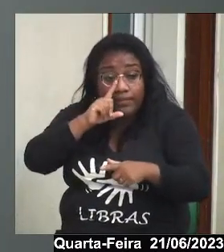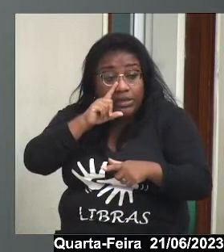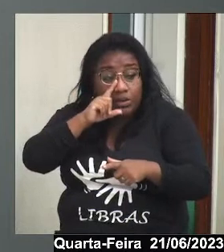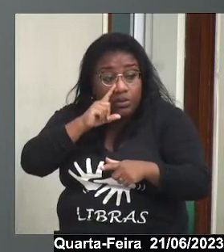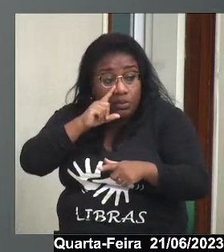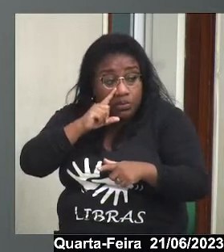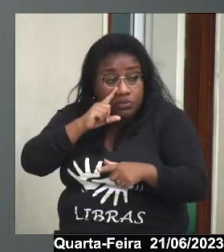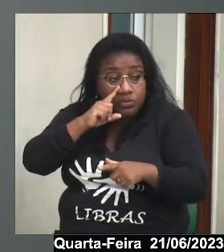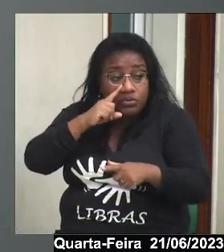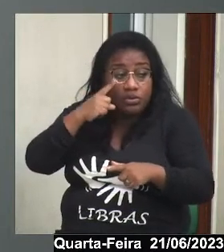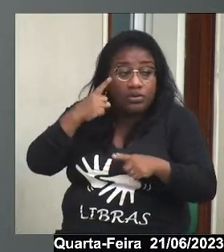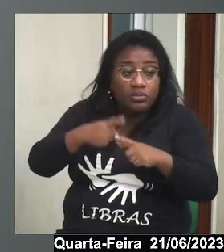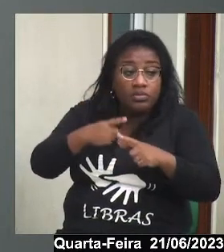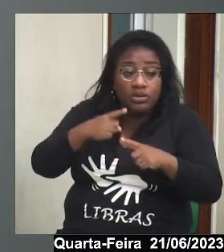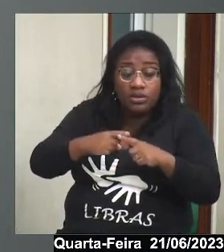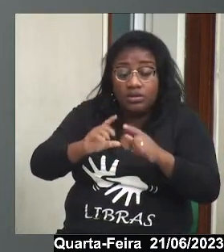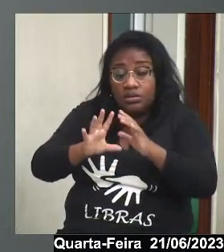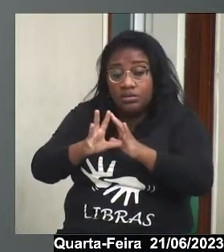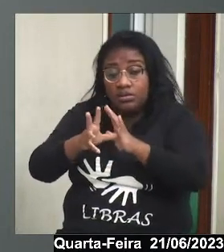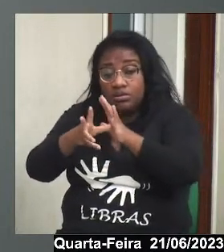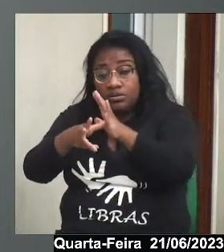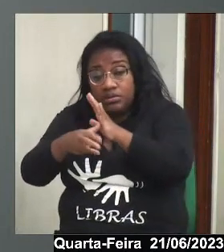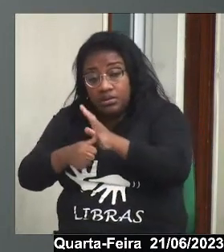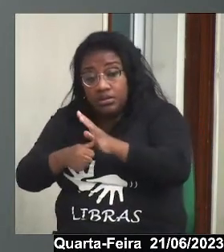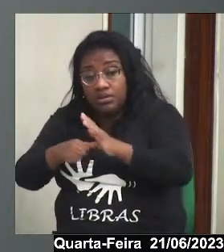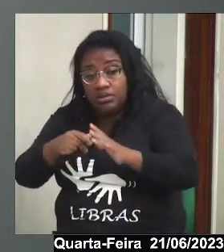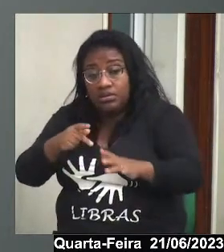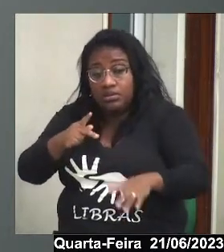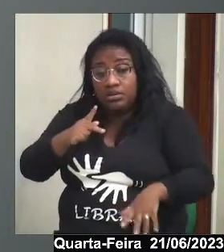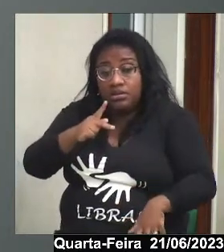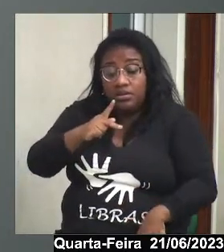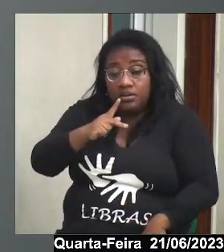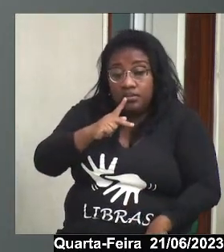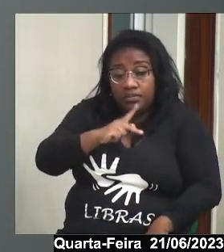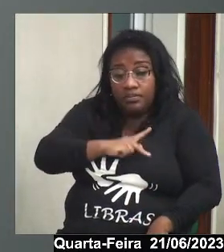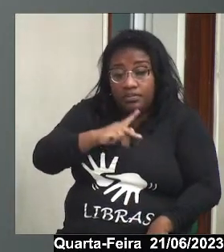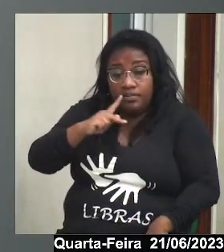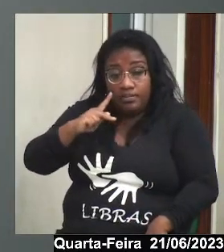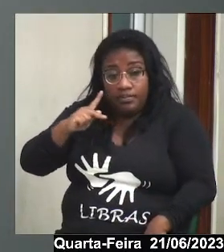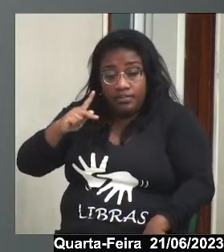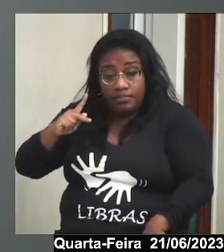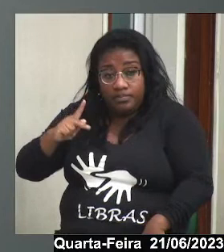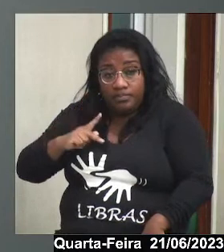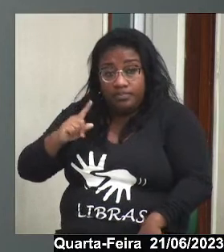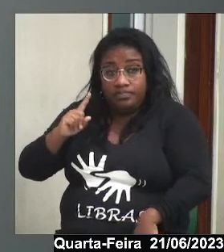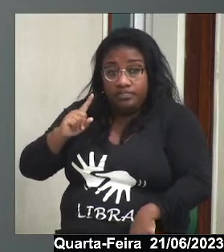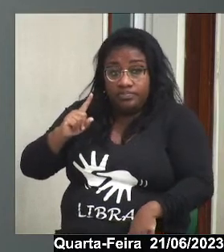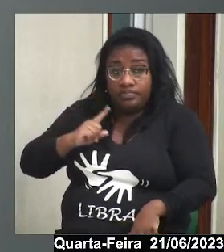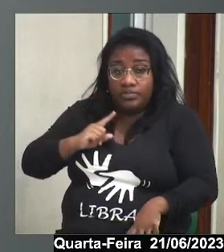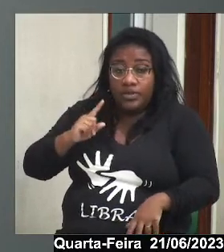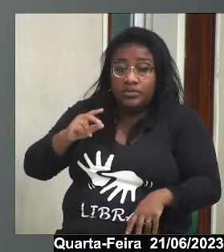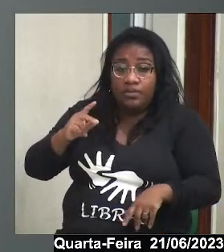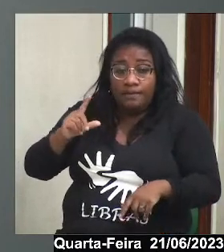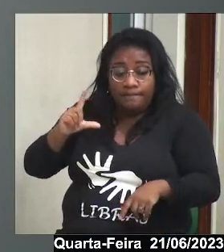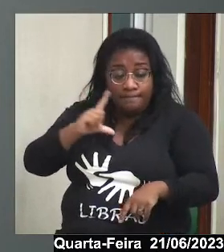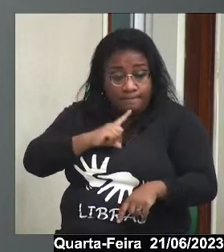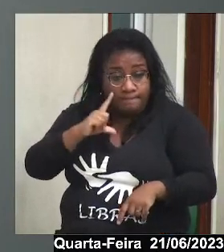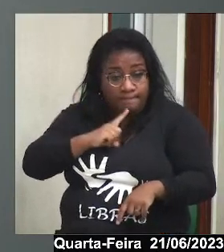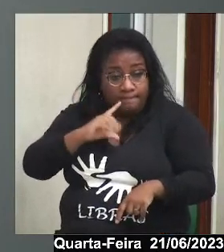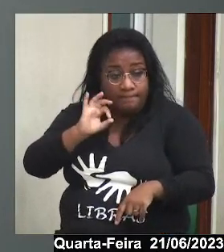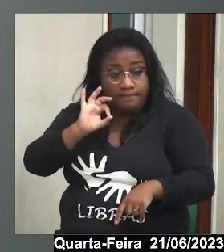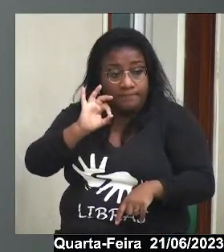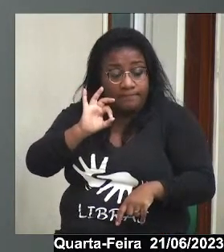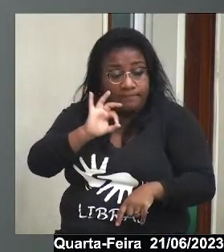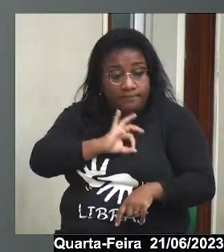e fazer ações efetivas, ações ostensivas com a Polícia Militar, né, tendo mais policiamento, tendo